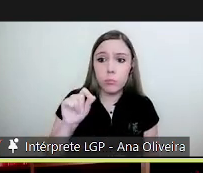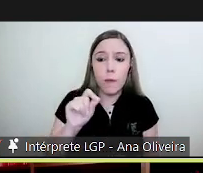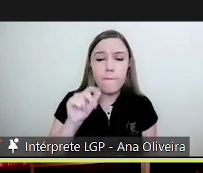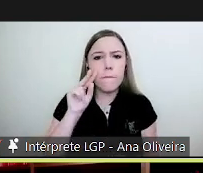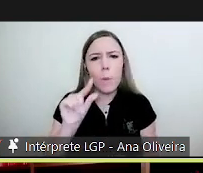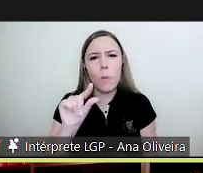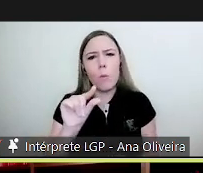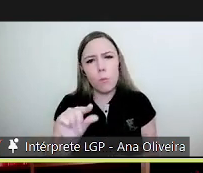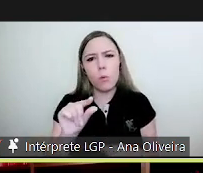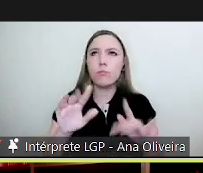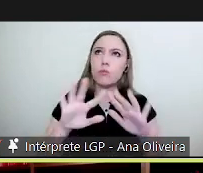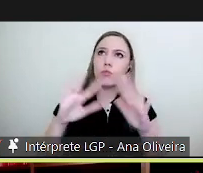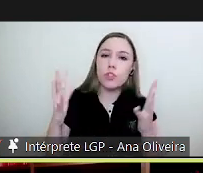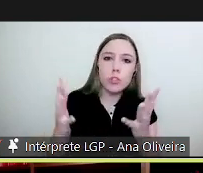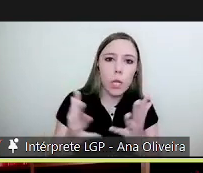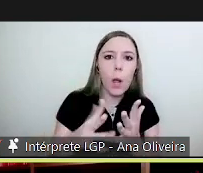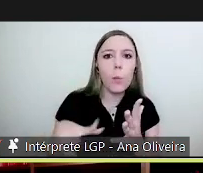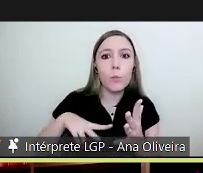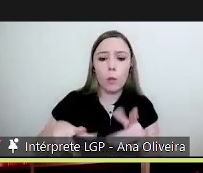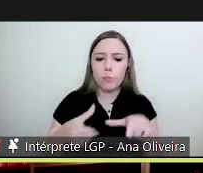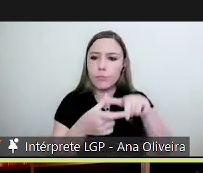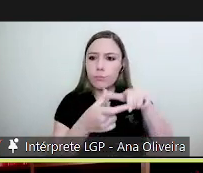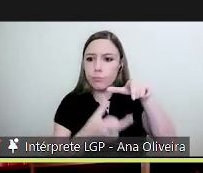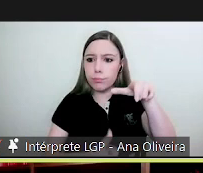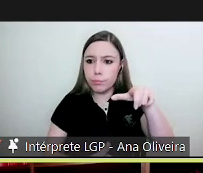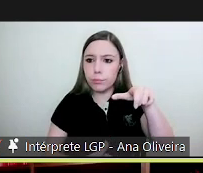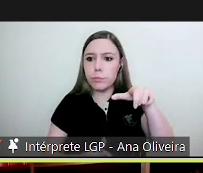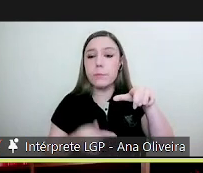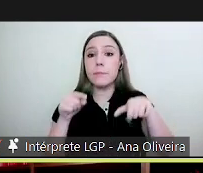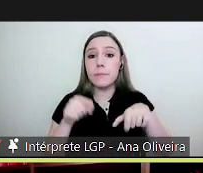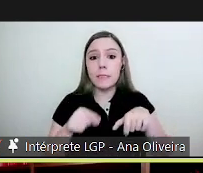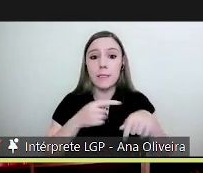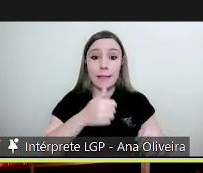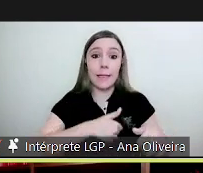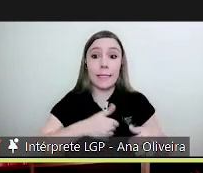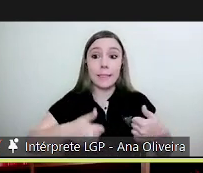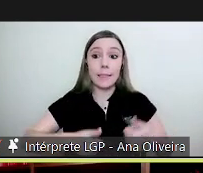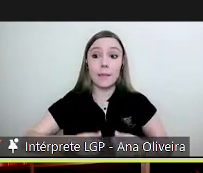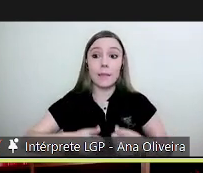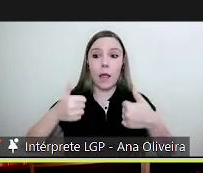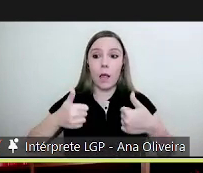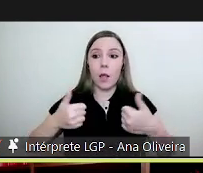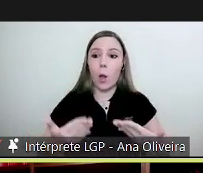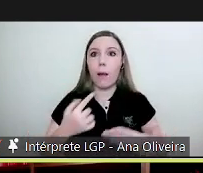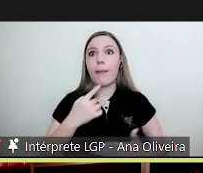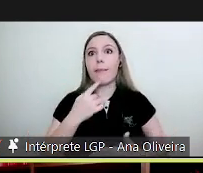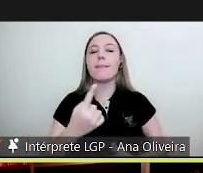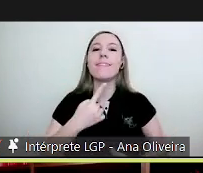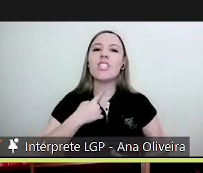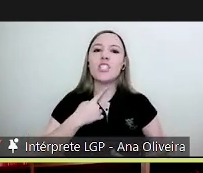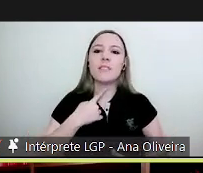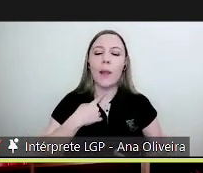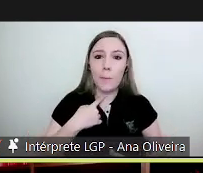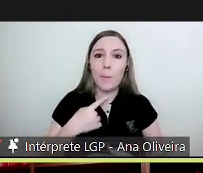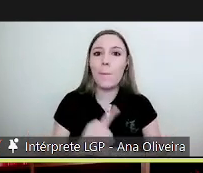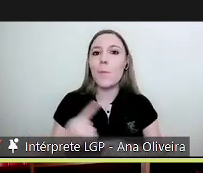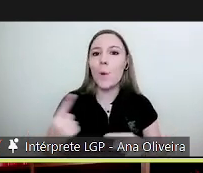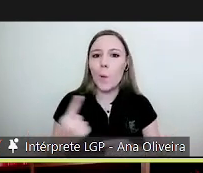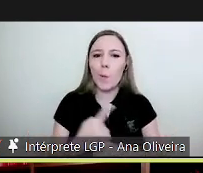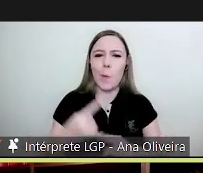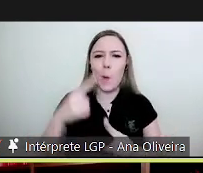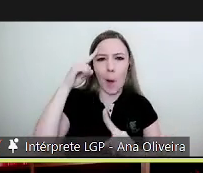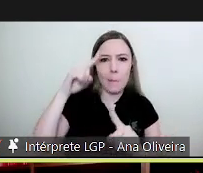pouco, de modo geral, por todo o país, é precisamente esta cidade que agora dizemos digital, porque ela concretiza as